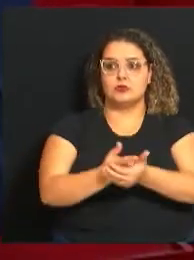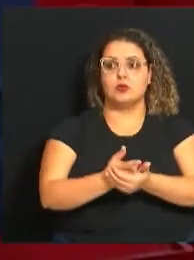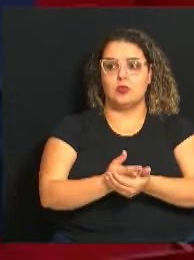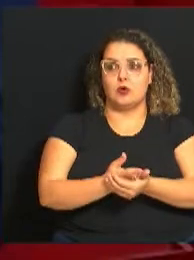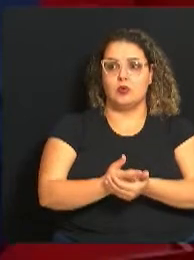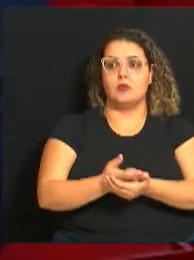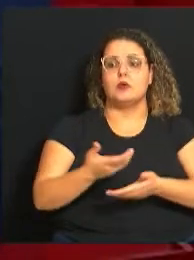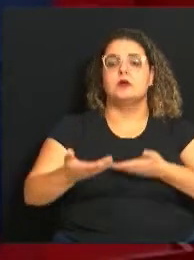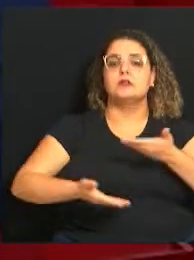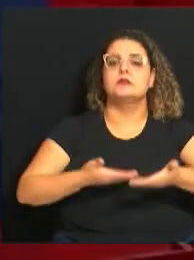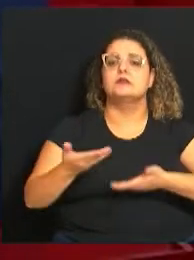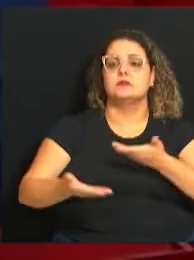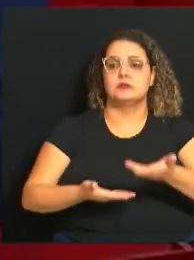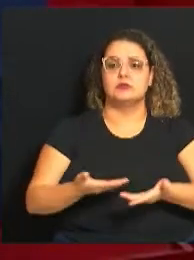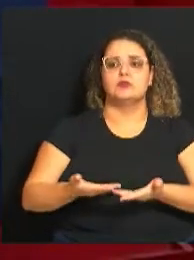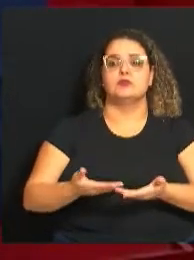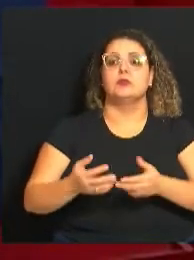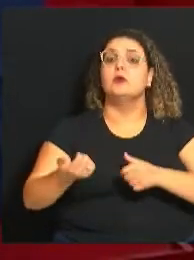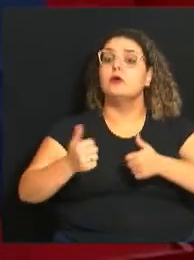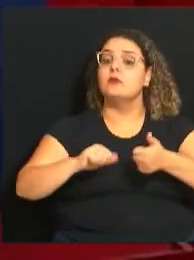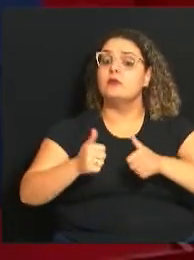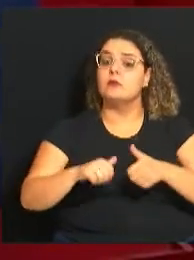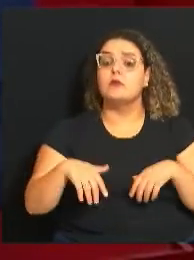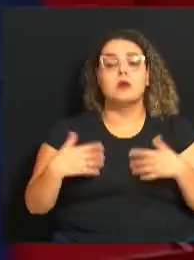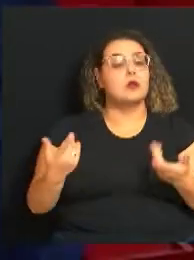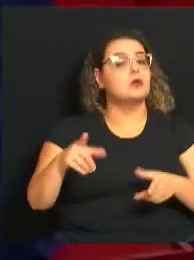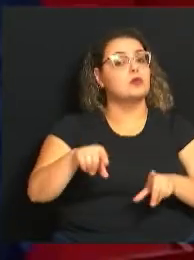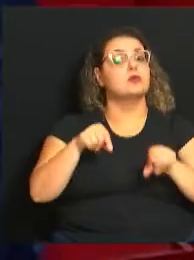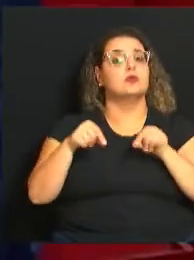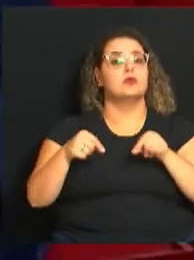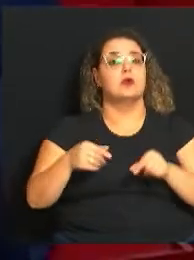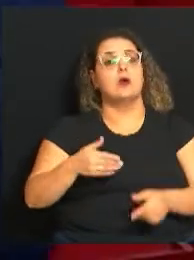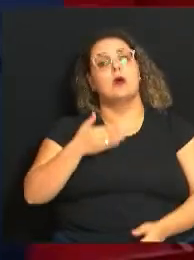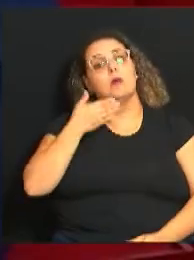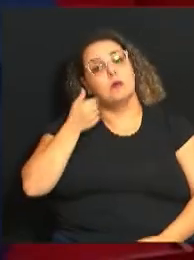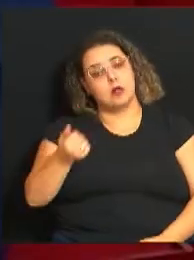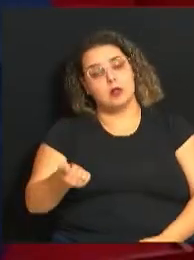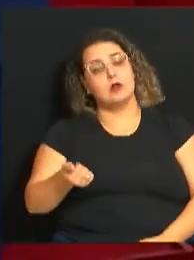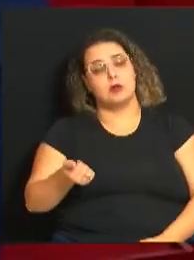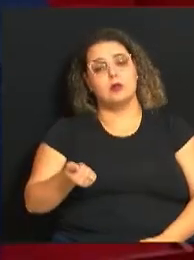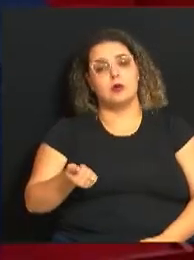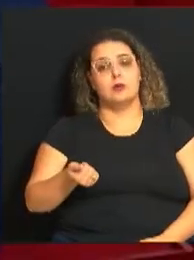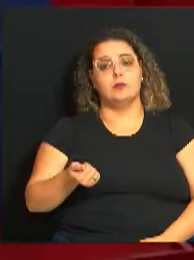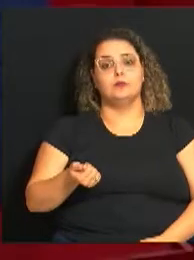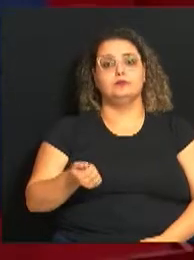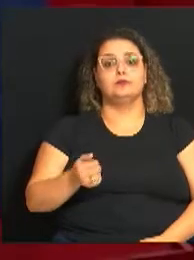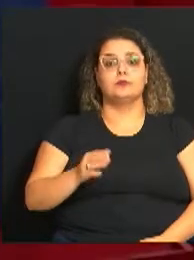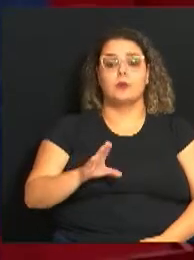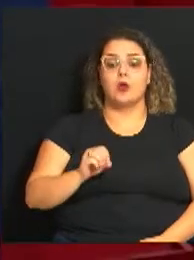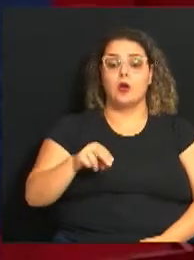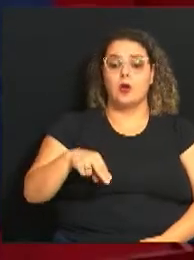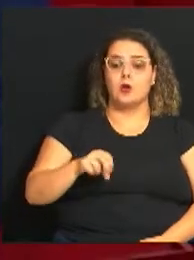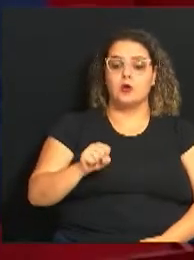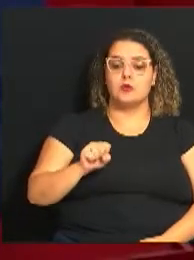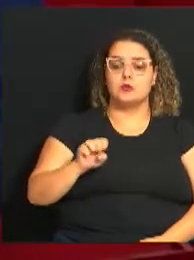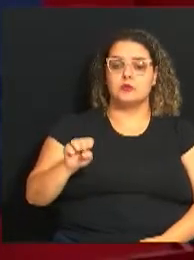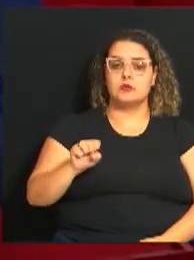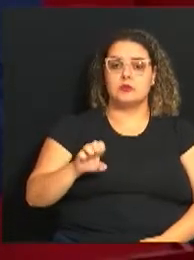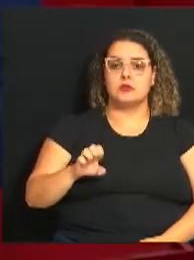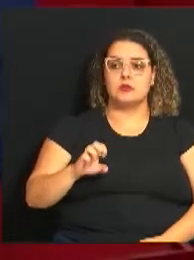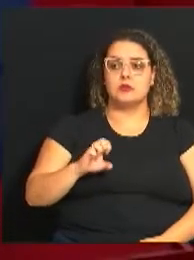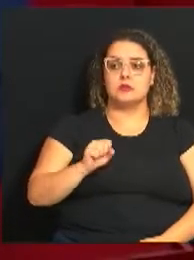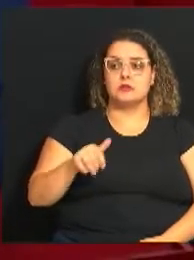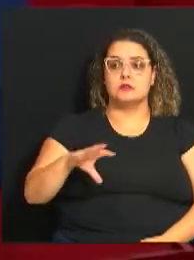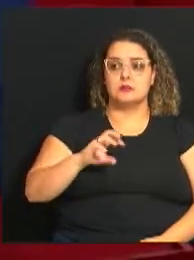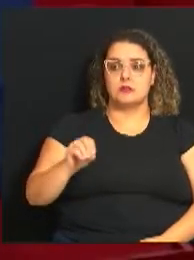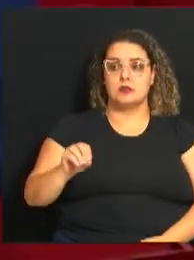propostas de fornecedores e escolhe aquela que for mais vantajosa. Já a concessão é quando a prestação de determinado serviço